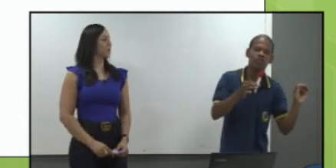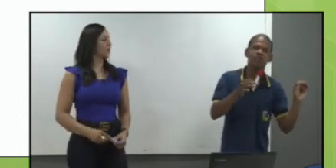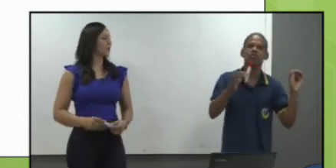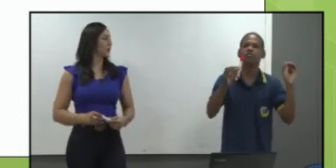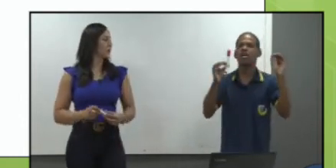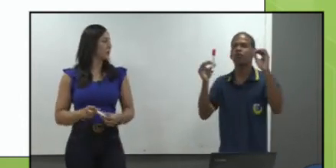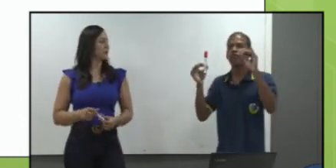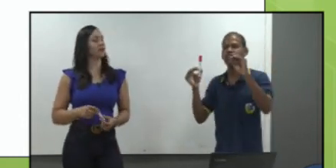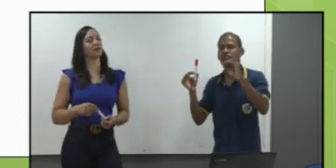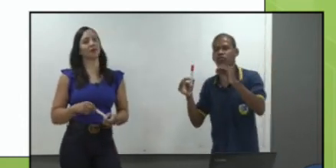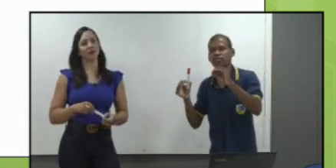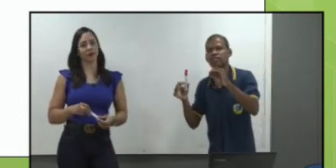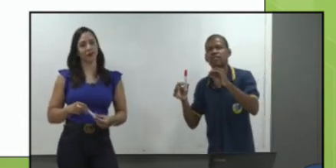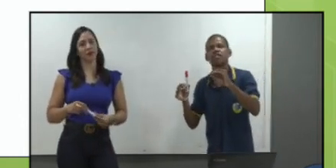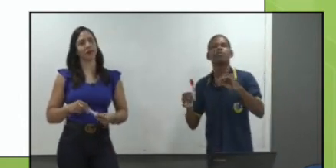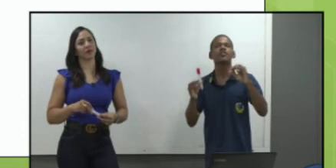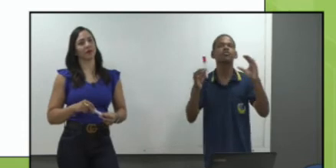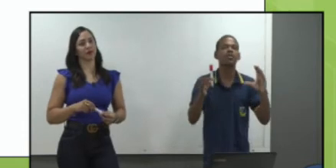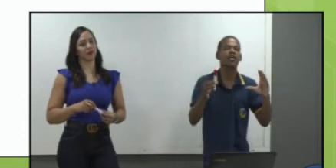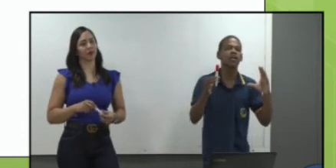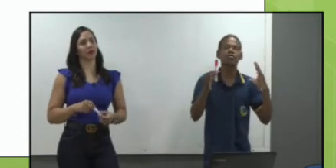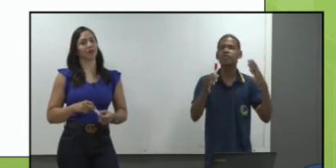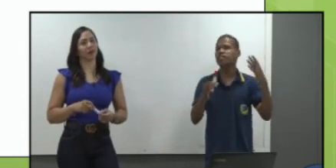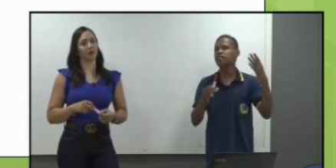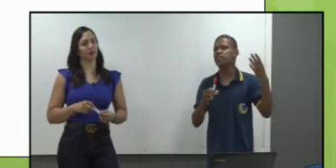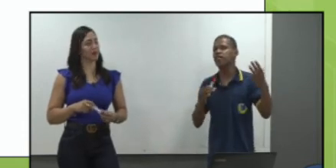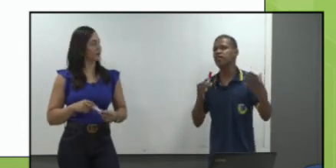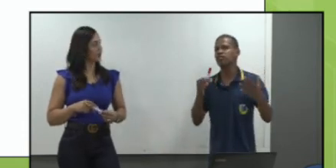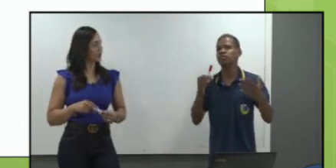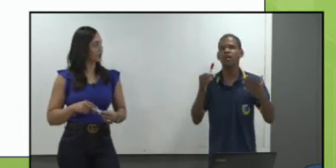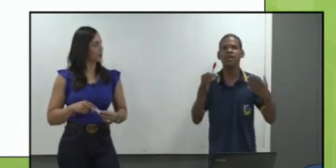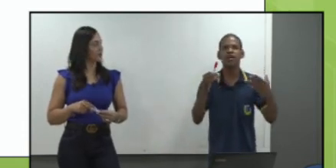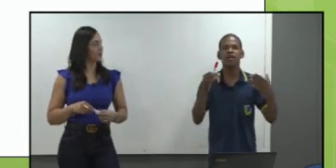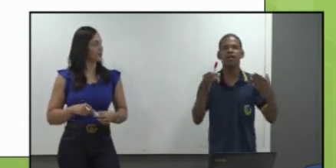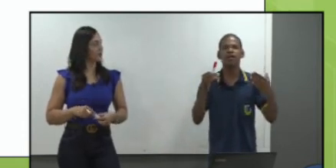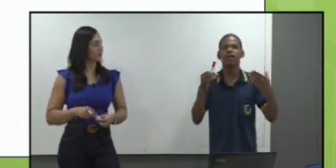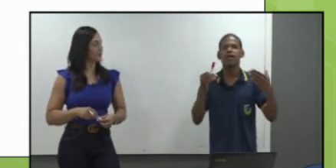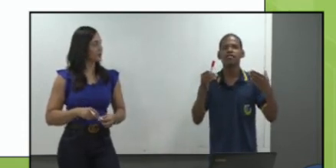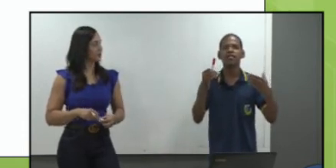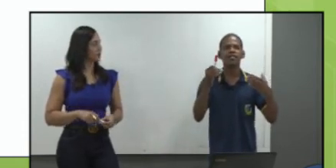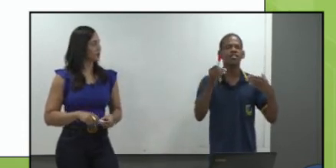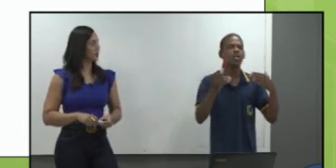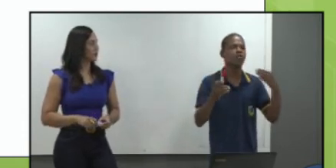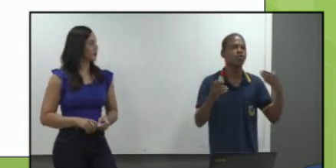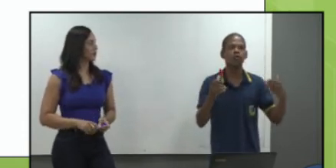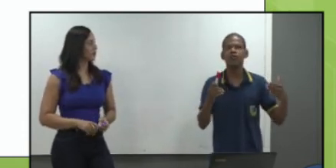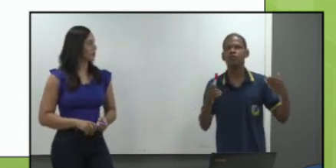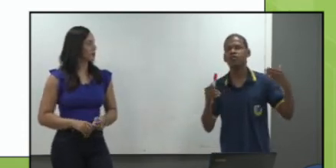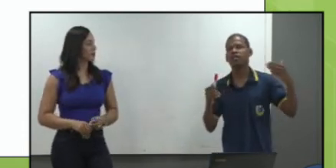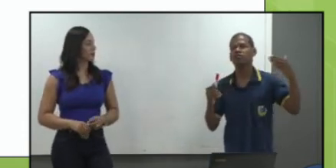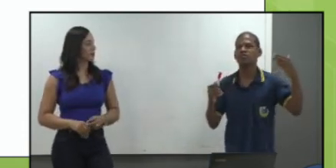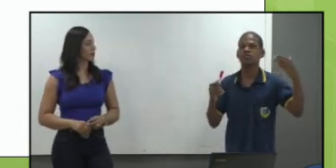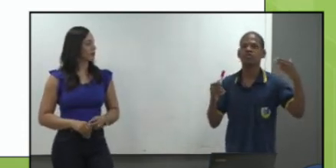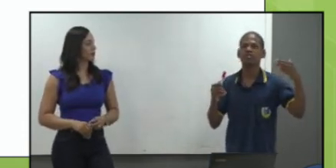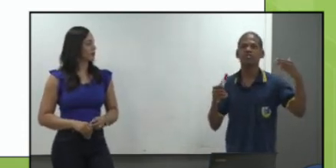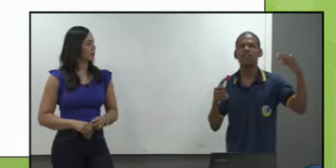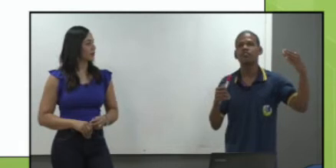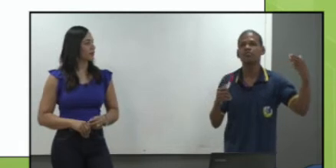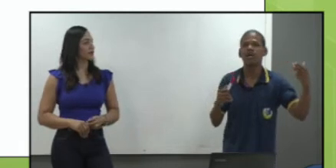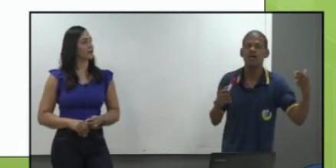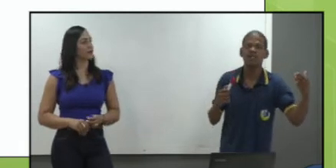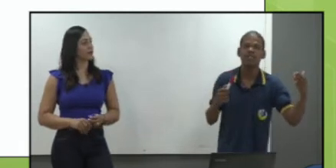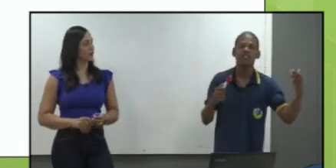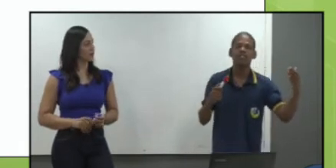tio ou da professora. Professora, eu não entendi direito esse questionamento do professor